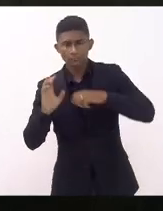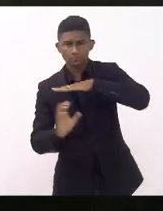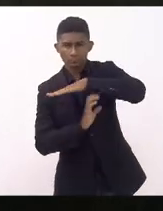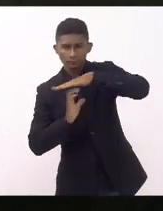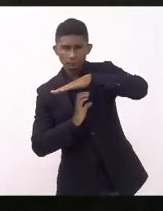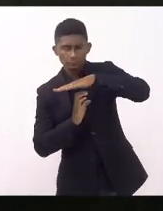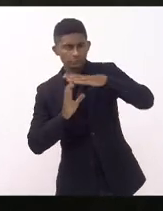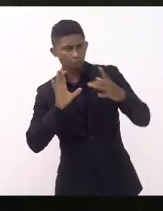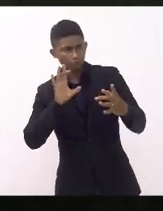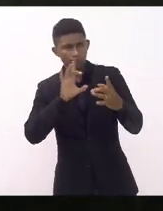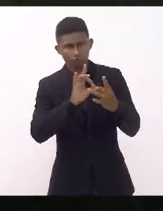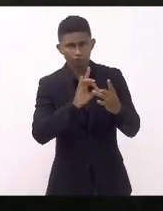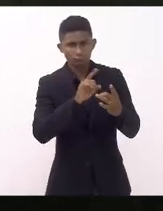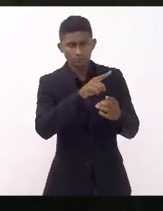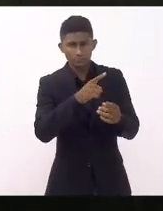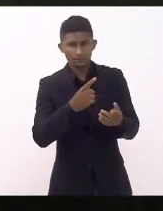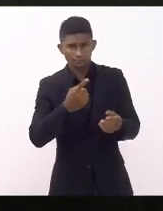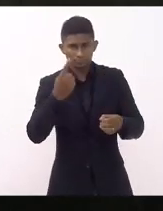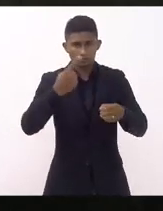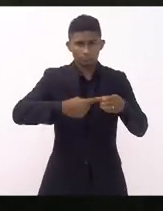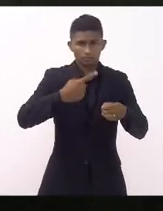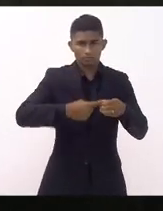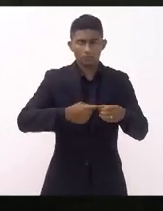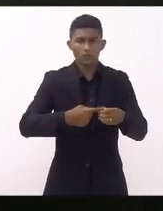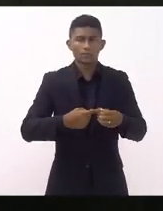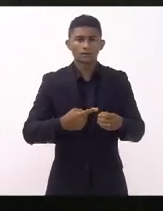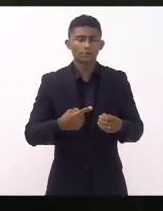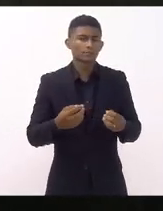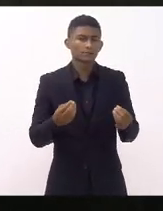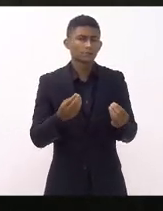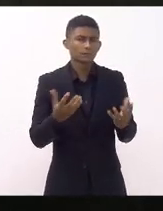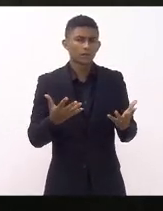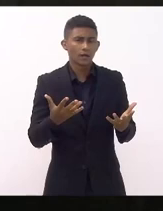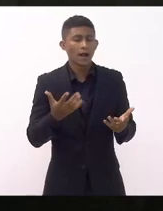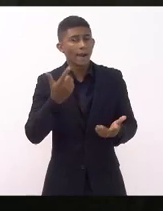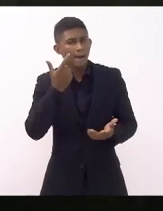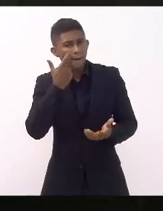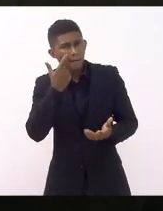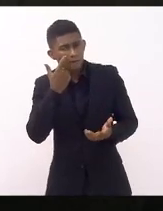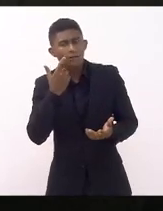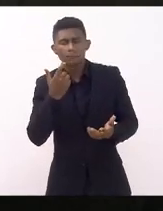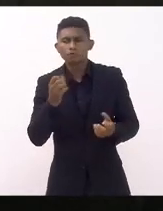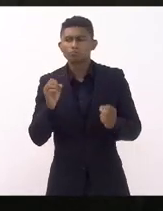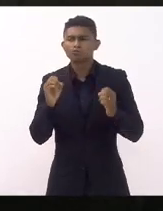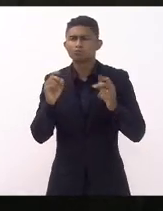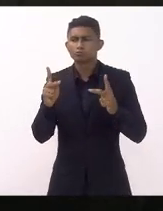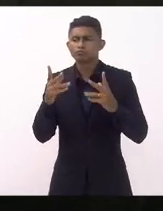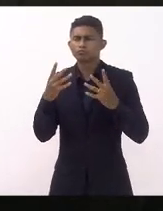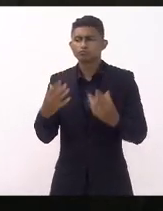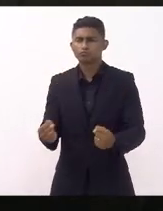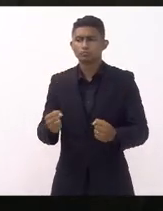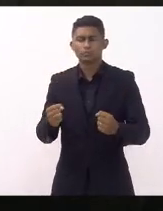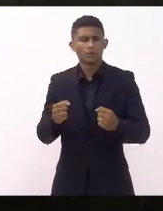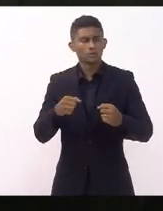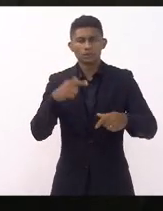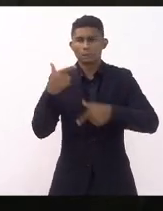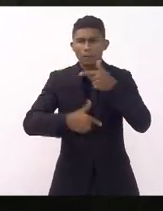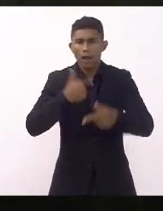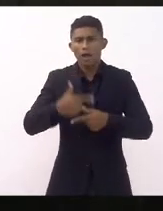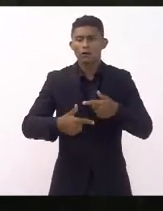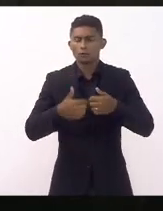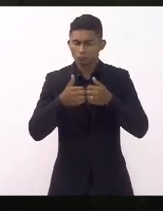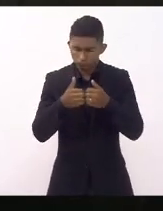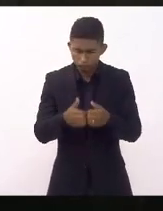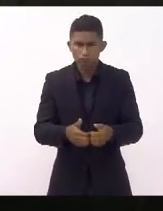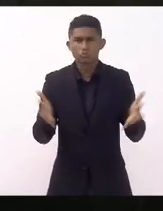município, então, a competência para autorizar e realizar esses serviços.